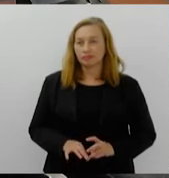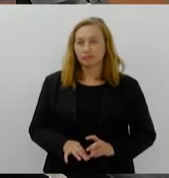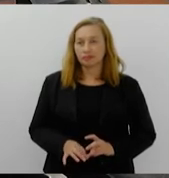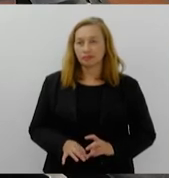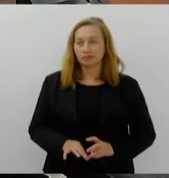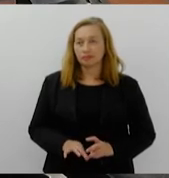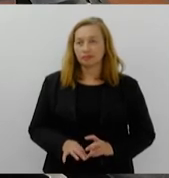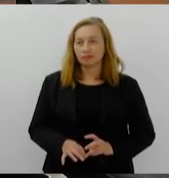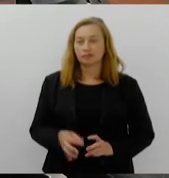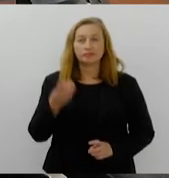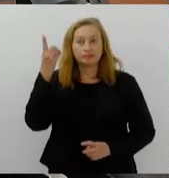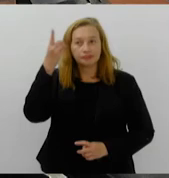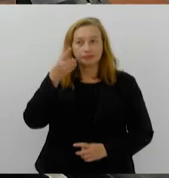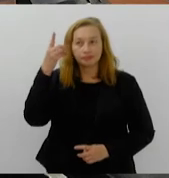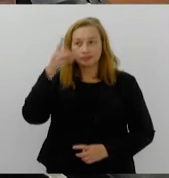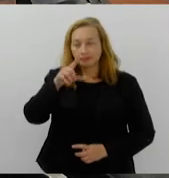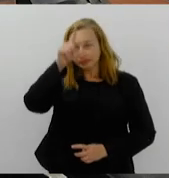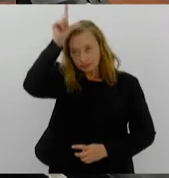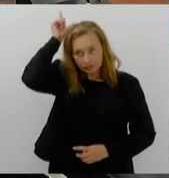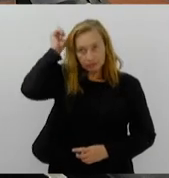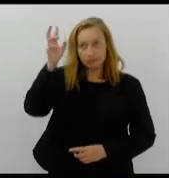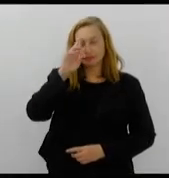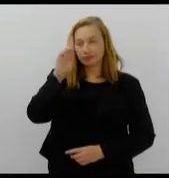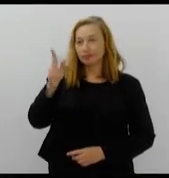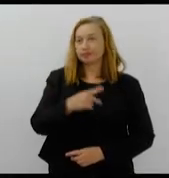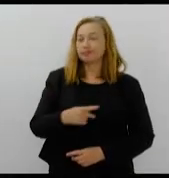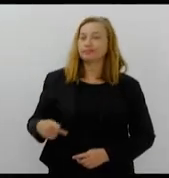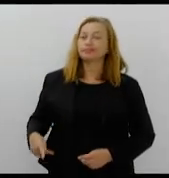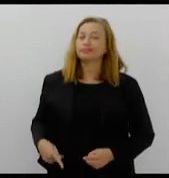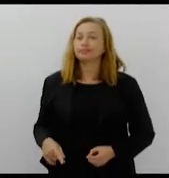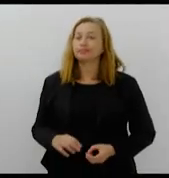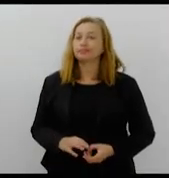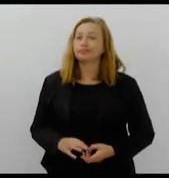Deputado Luiz Paulo. Senhor presidente,